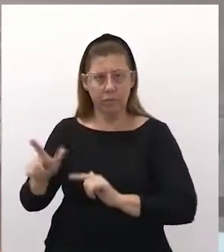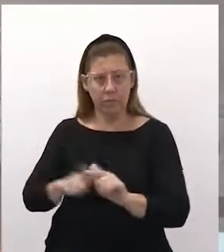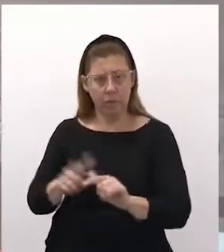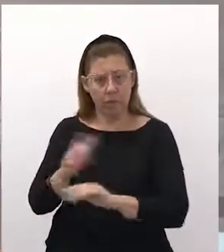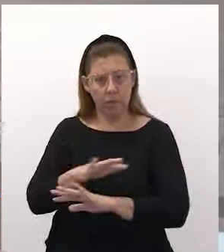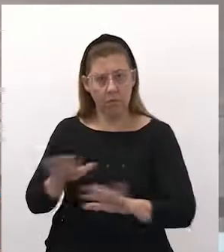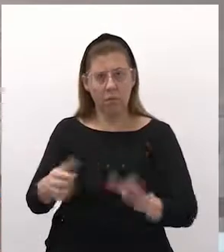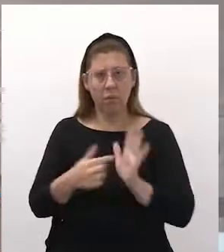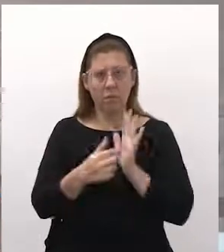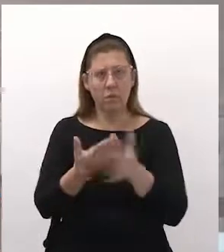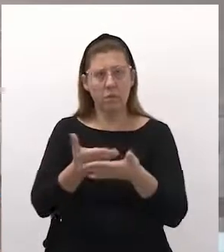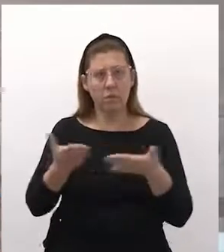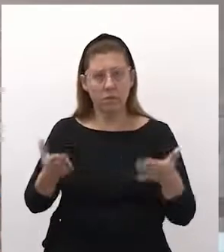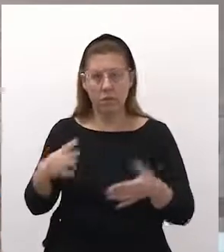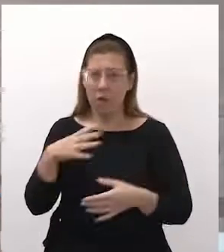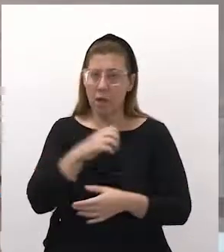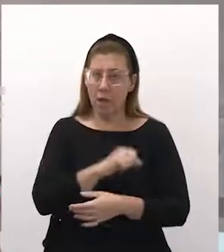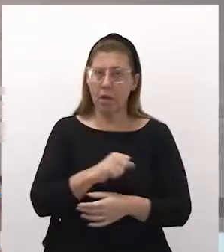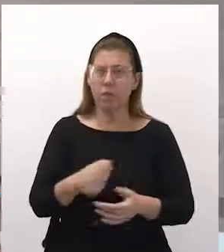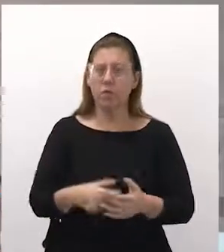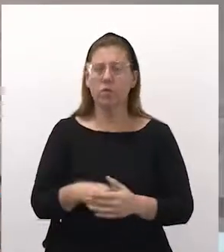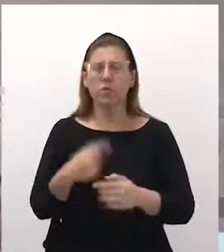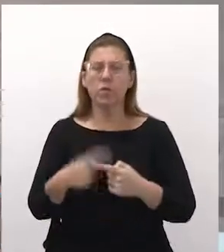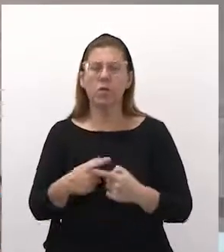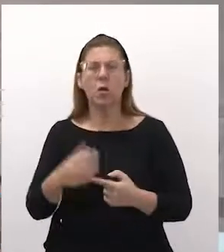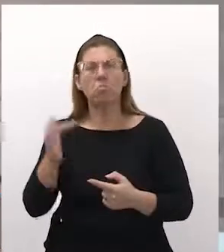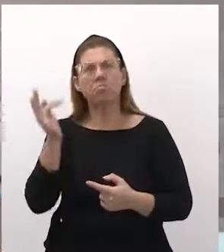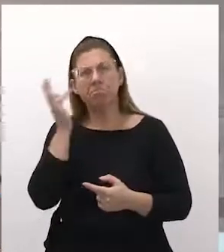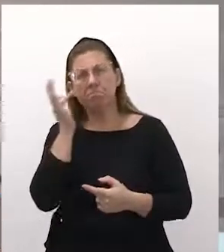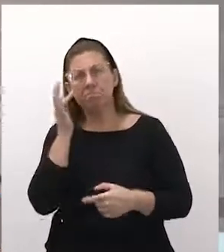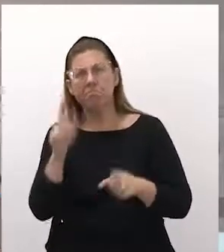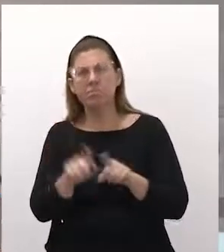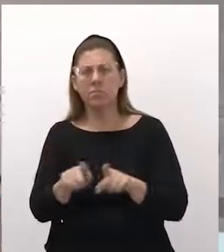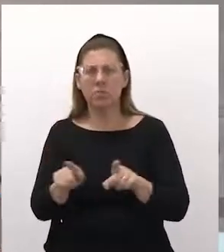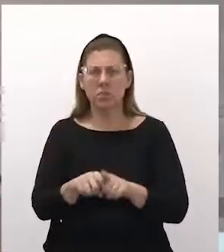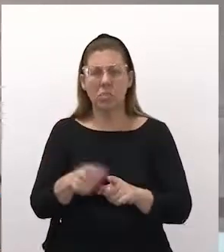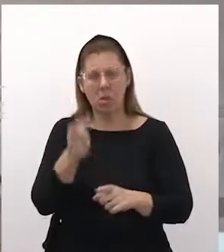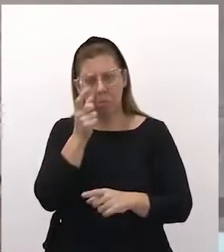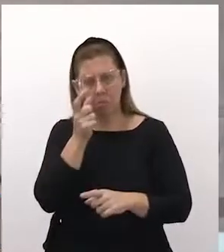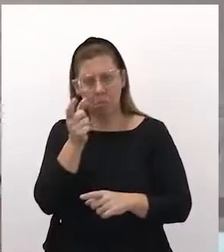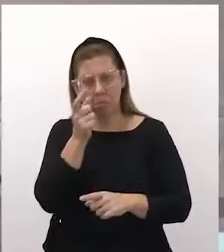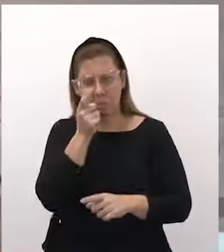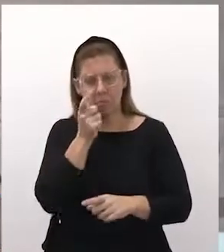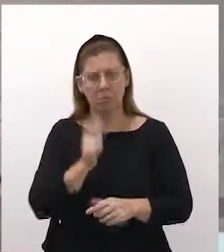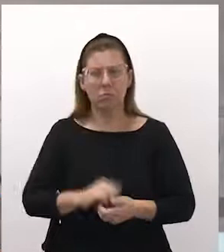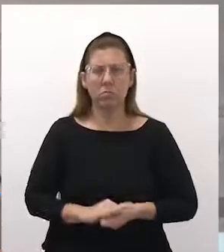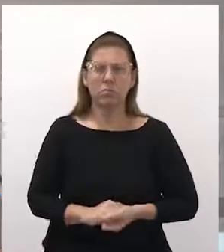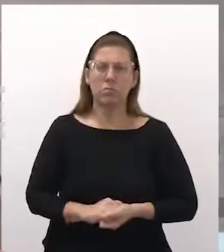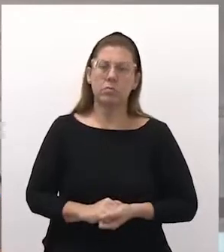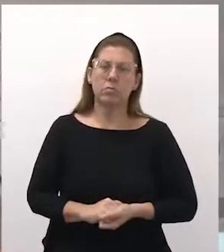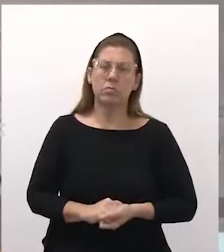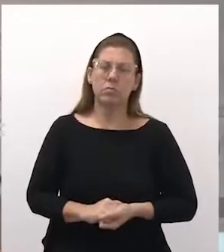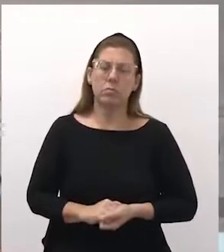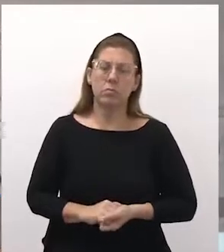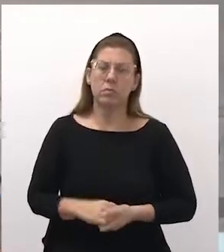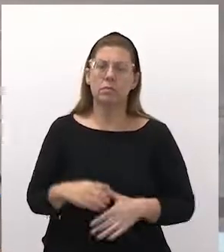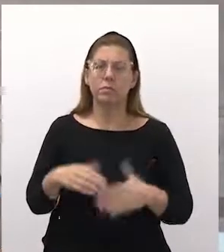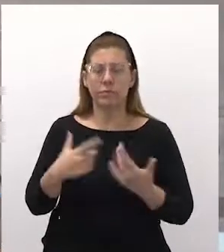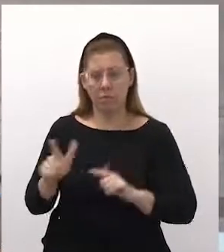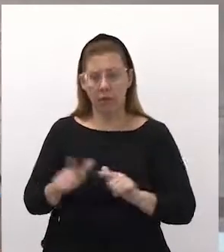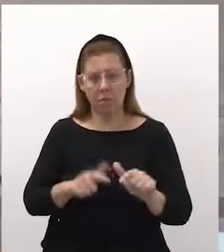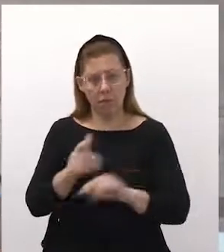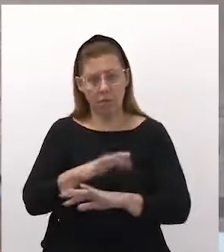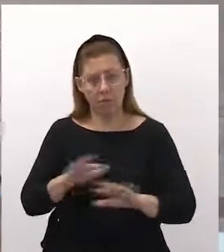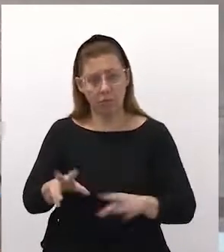queria tratar com vocês brevemente, que eu também acho que é interessante, é a questão do trabalho